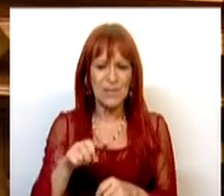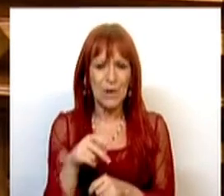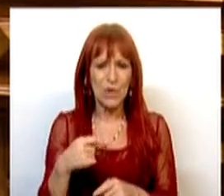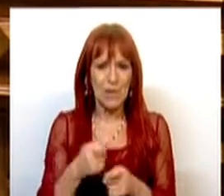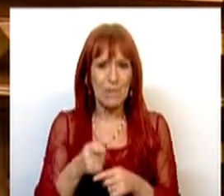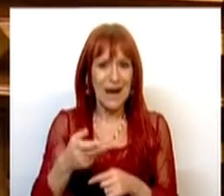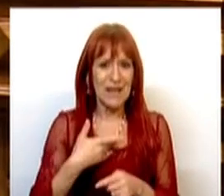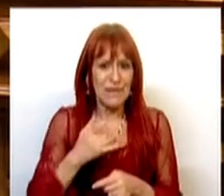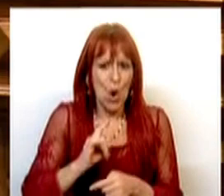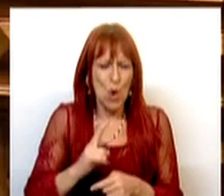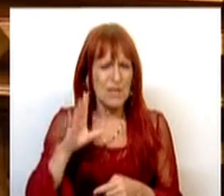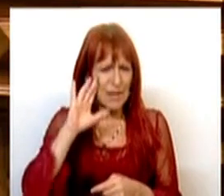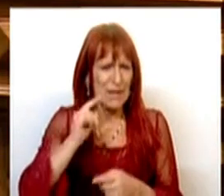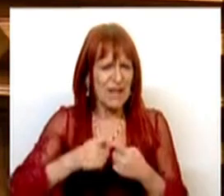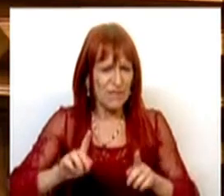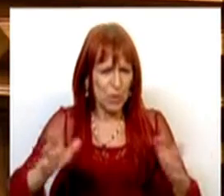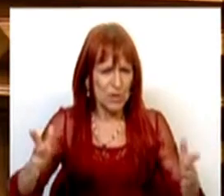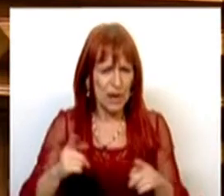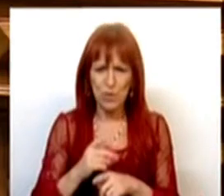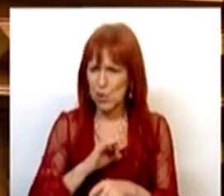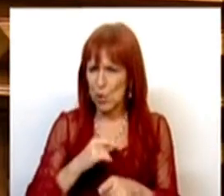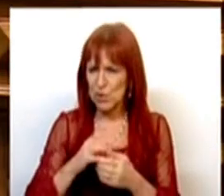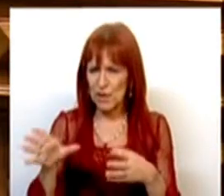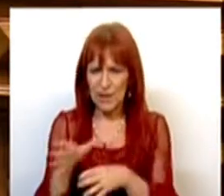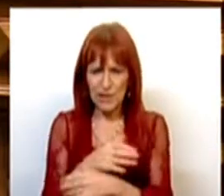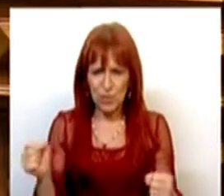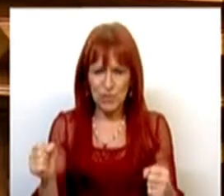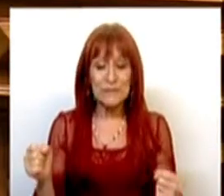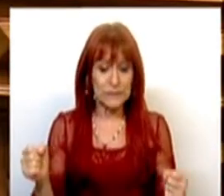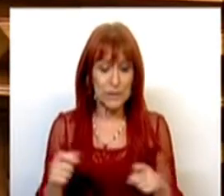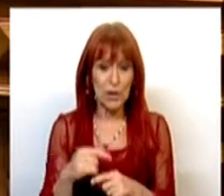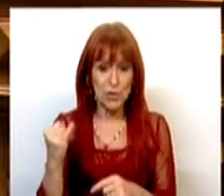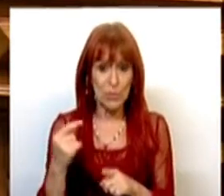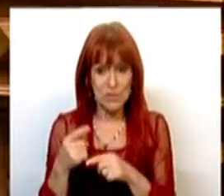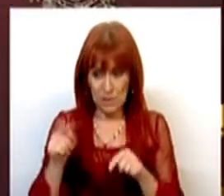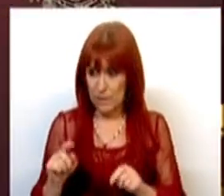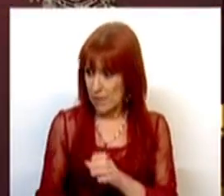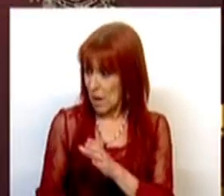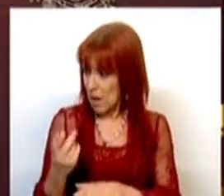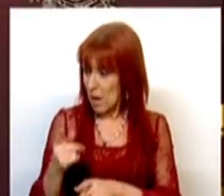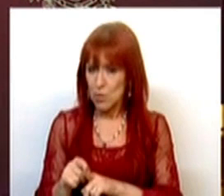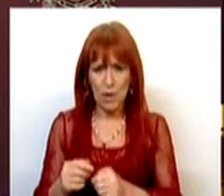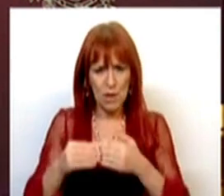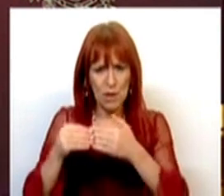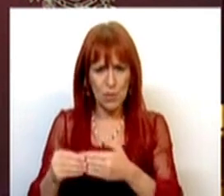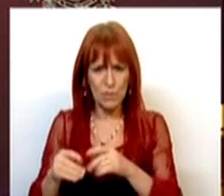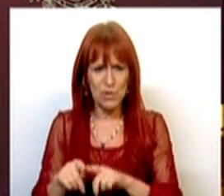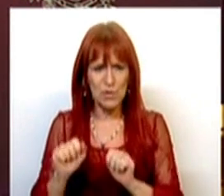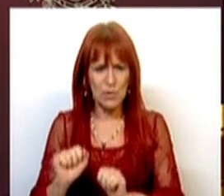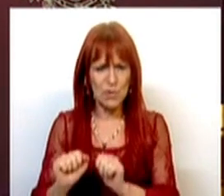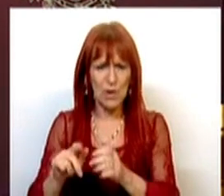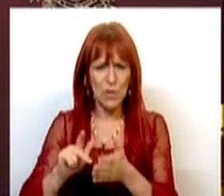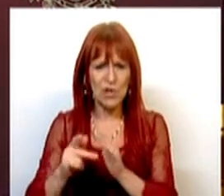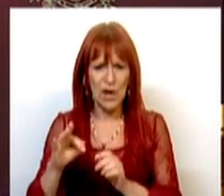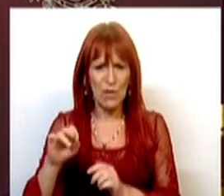dívida, não se sabe bem do quê. Está a ver qual é a diferença? É que os senhores extinguiram um instrumento que tinha acabado de ser criado e que era liderado pelo saudoso